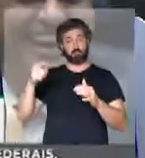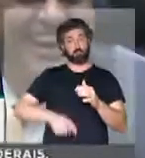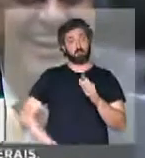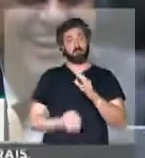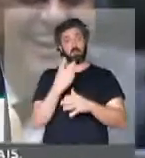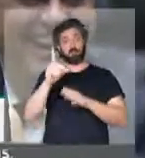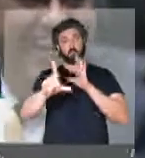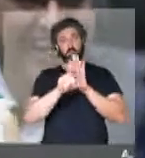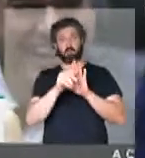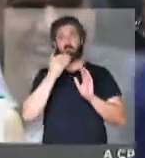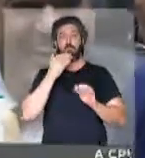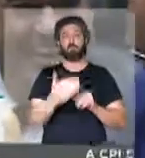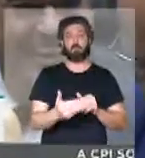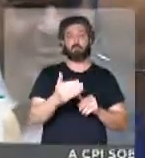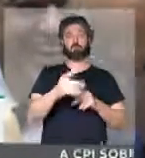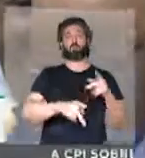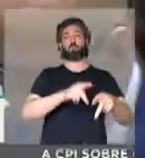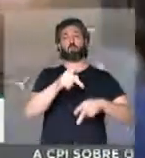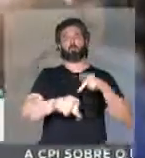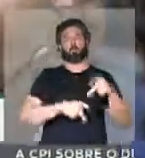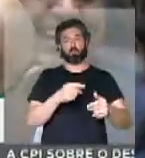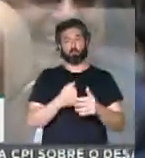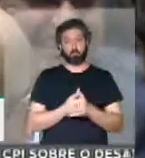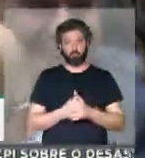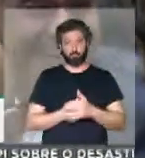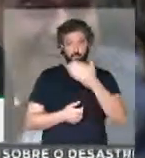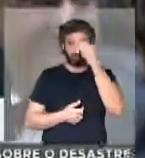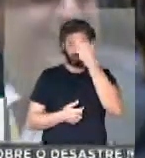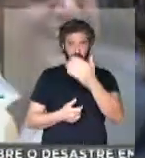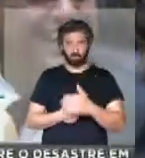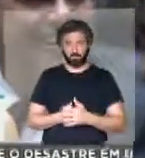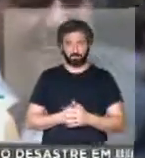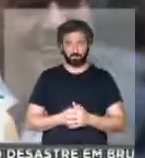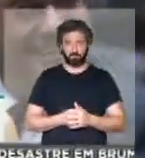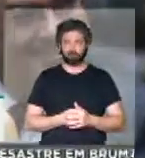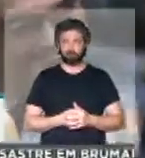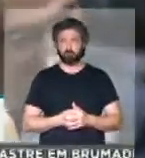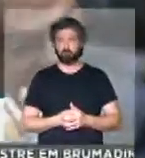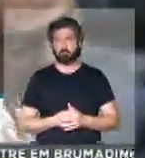legislando em favor de nosso torrão pátrio. Muito obrigado. Presidente.